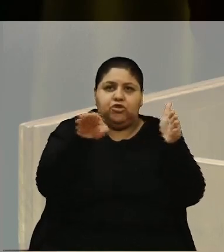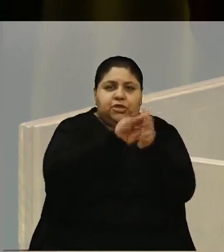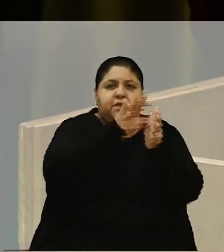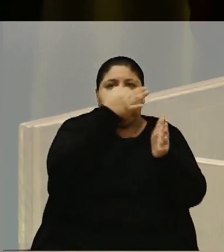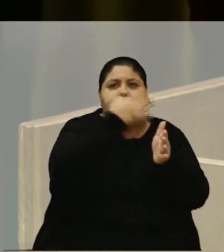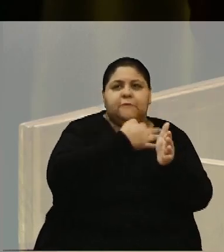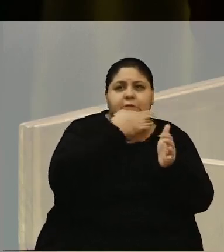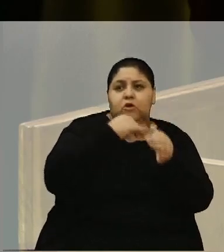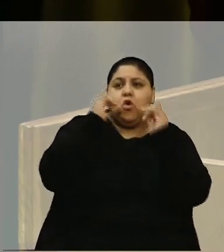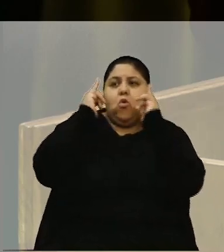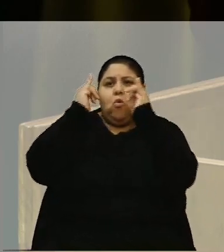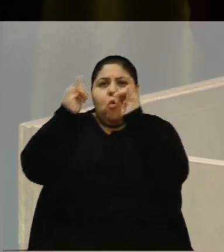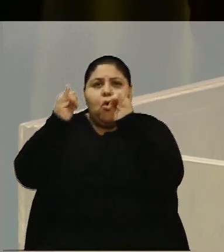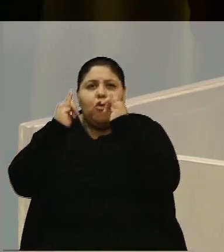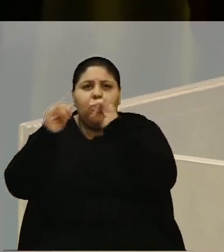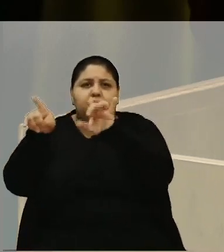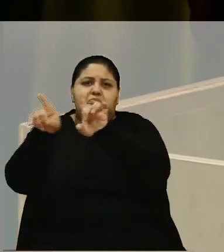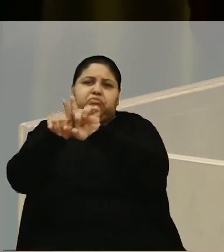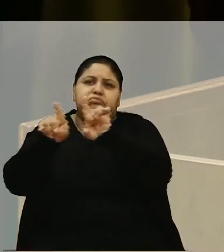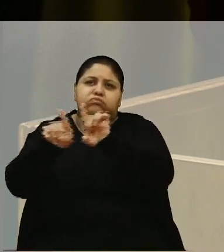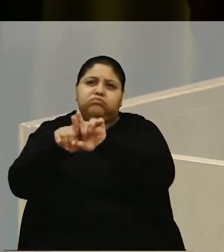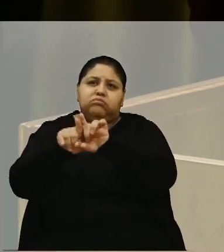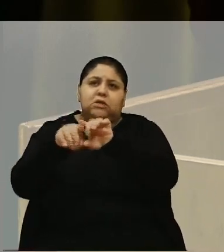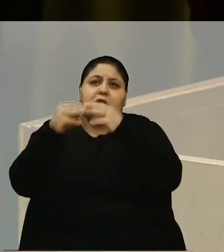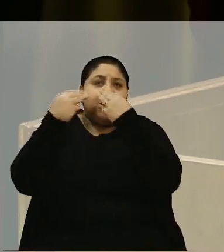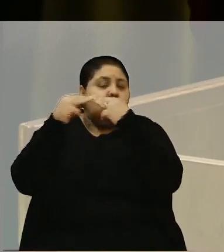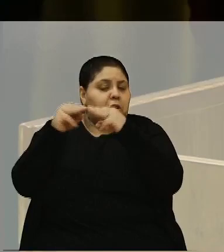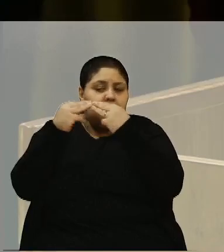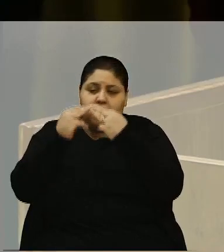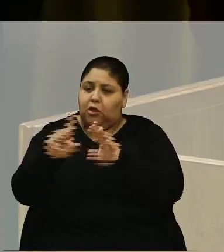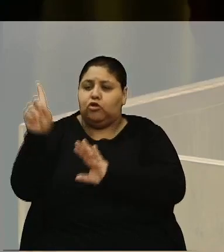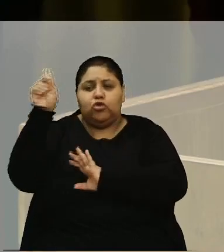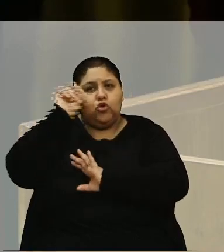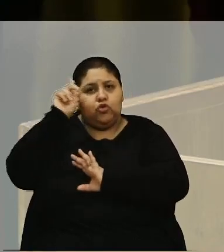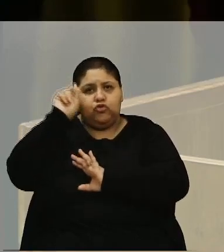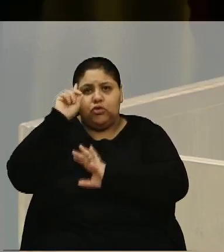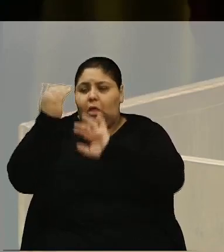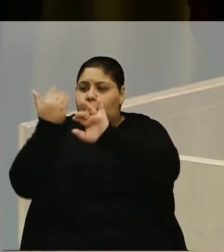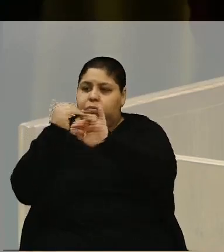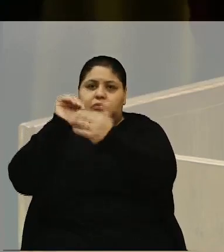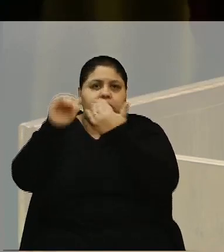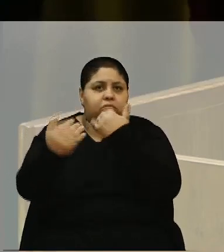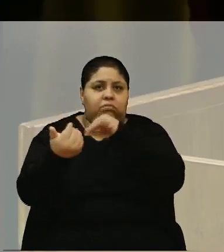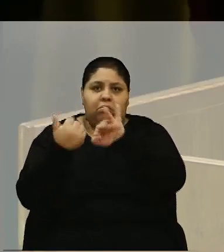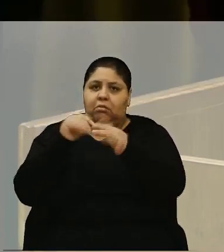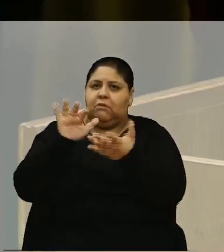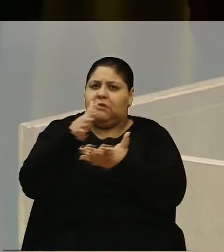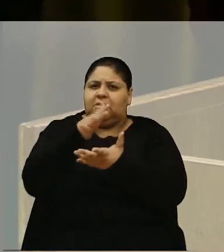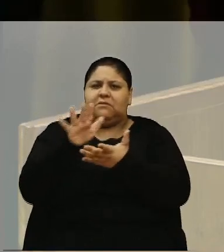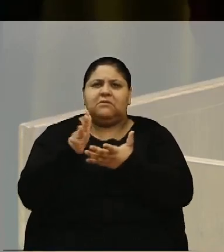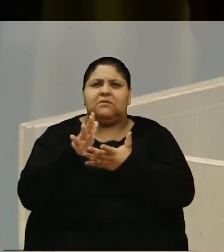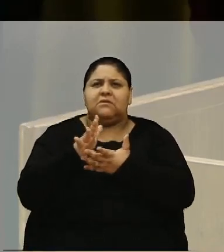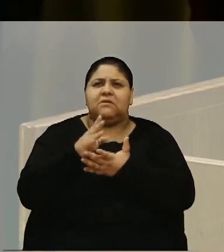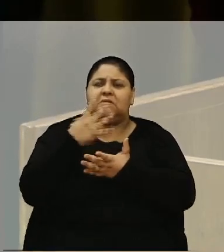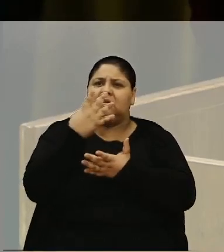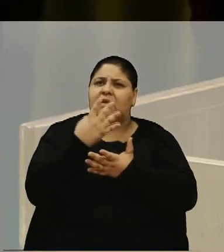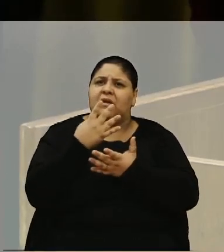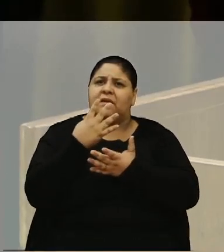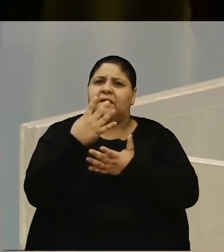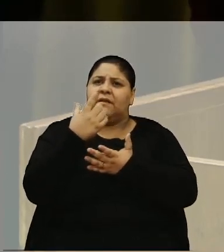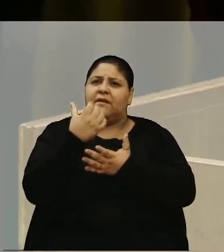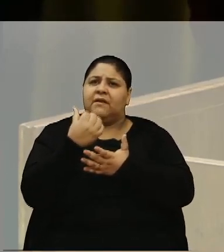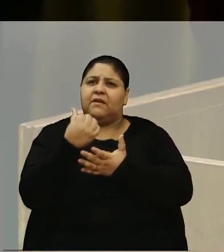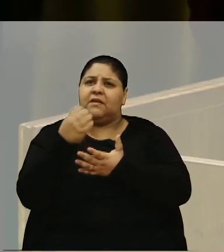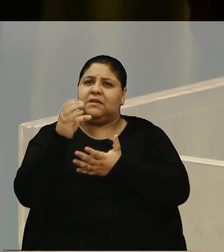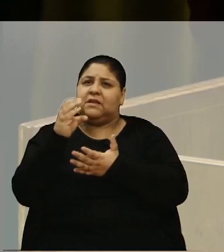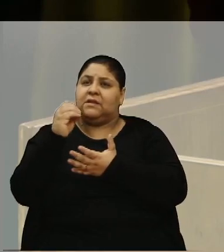nossos voluntários para um lado e para o outro, as nossas caminhonetes que andam o dia inteiro para frente e para trás, alguma coisa na casa mapeada aí de 460 mil